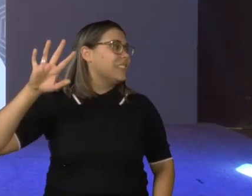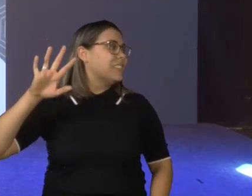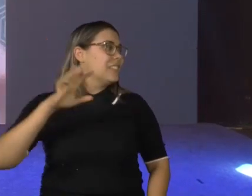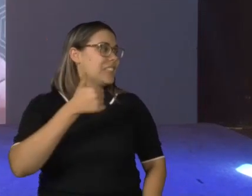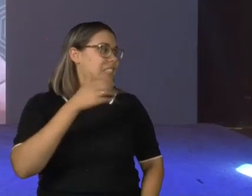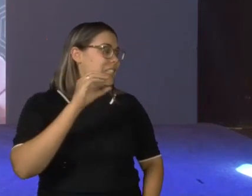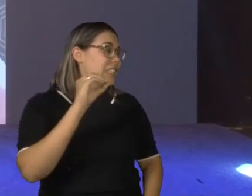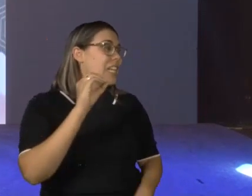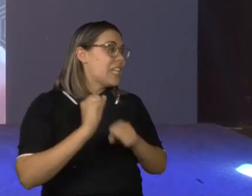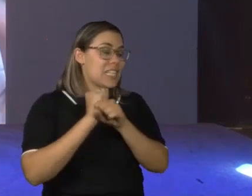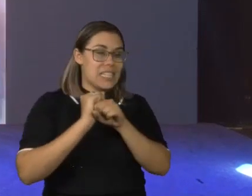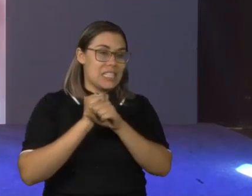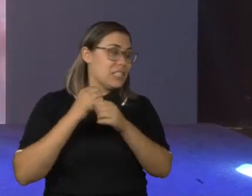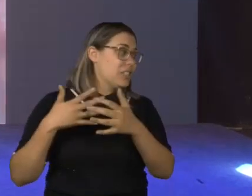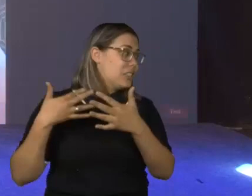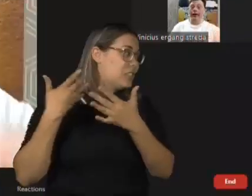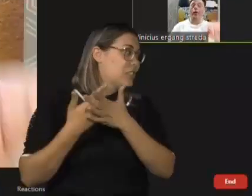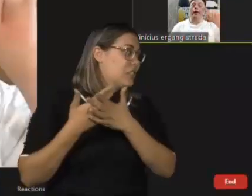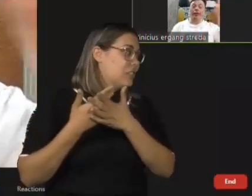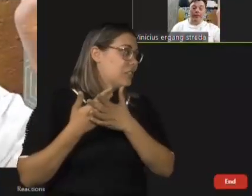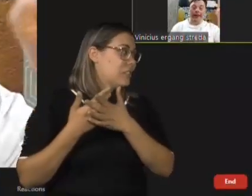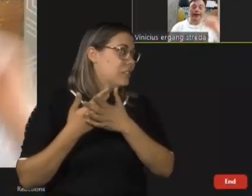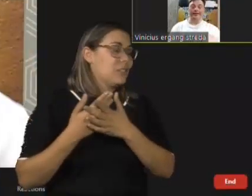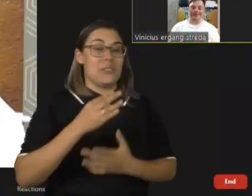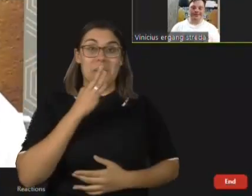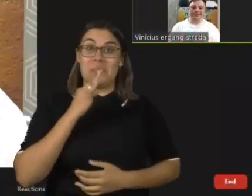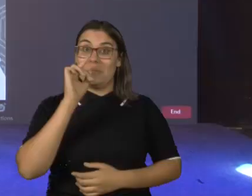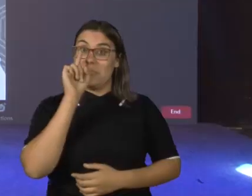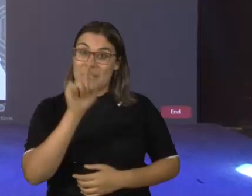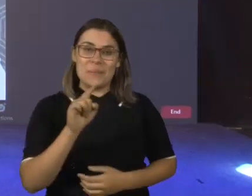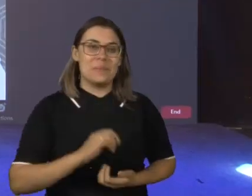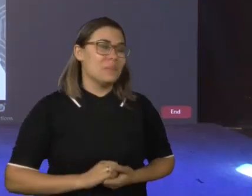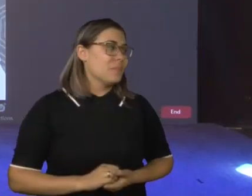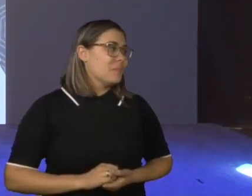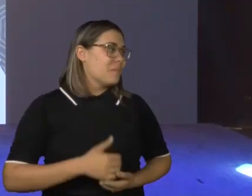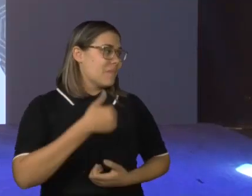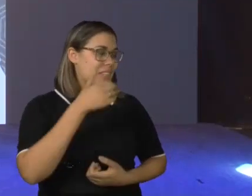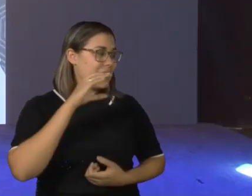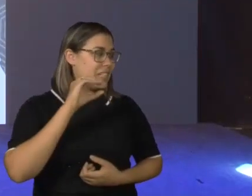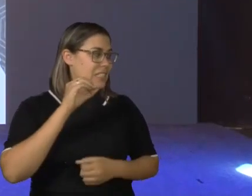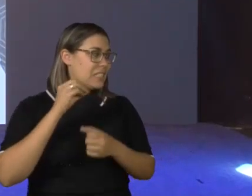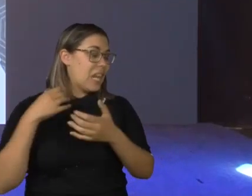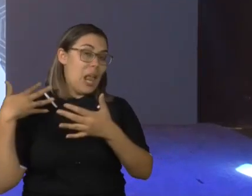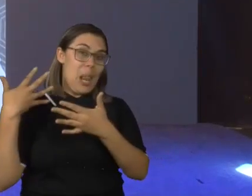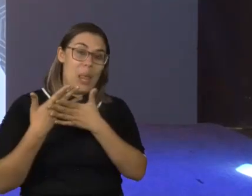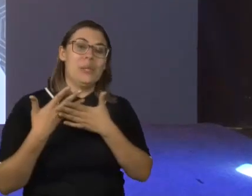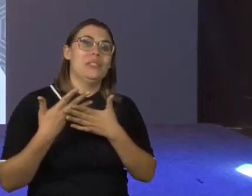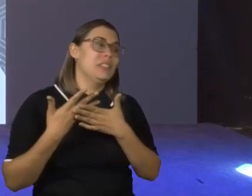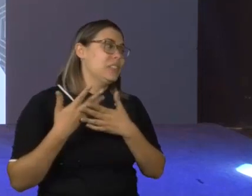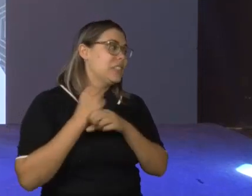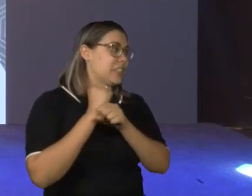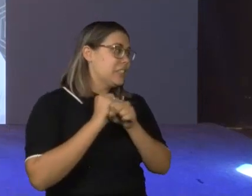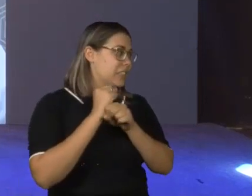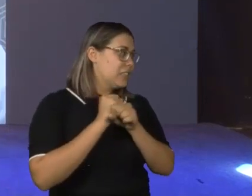Há 10 anos que eu lancei o livro e conheci você. Maravilha, 10 anos é um tempo, hein, Vini? Que essa amizade dure